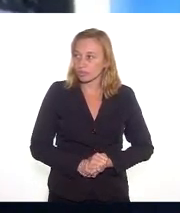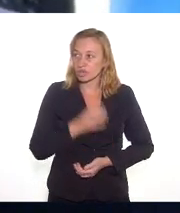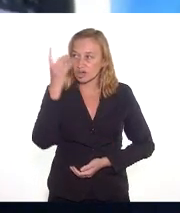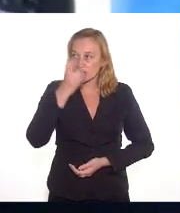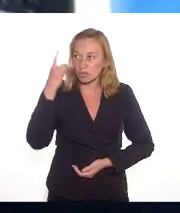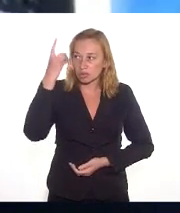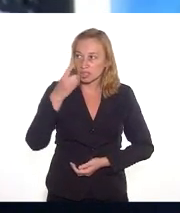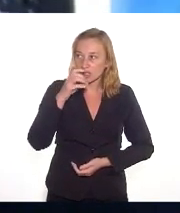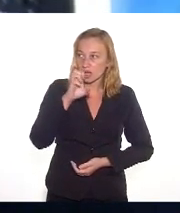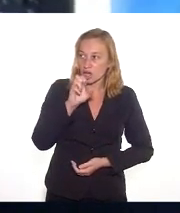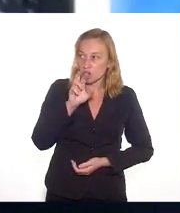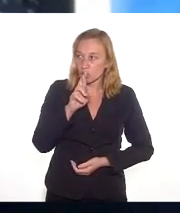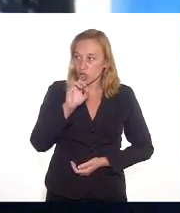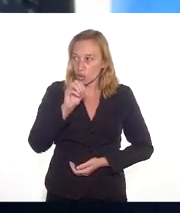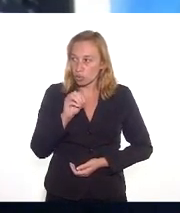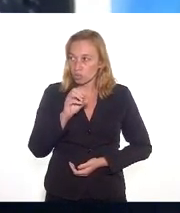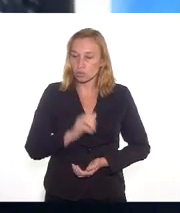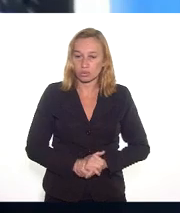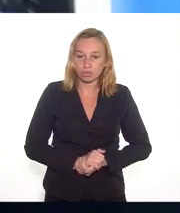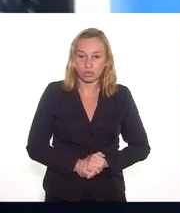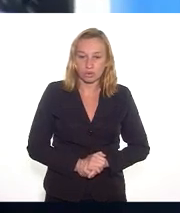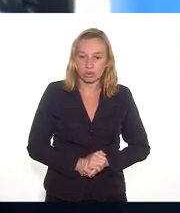Deputado Eurico Júnior.